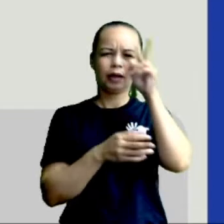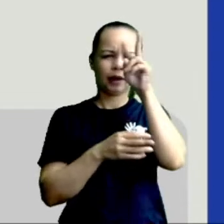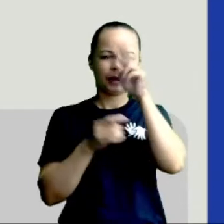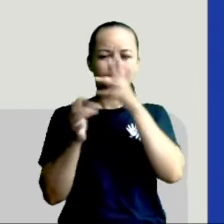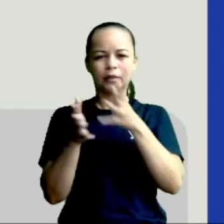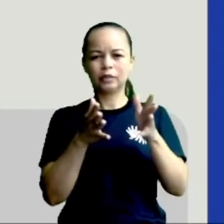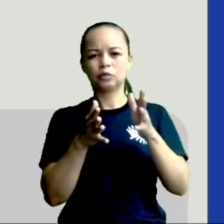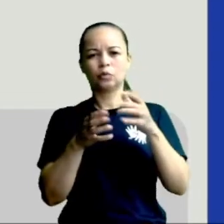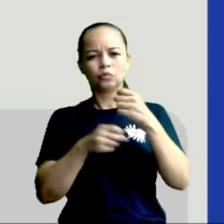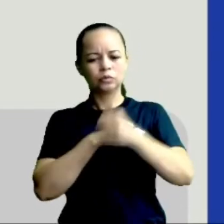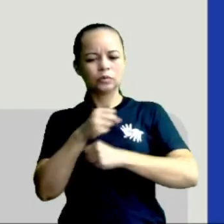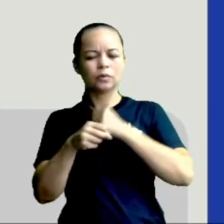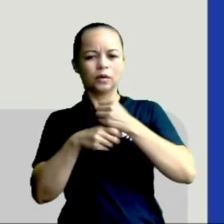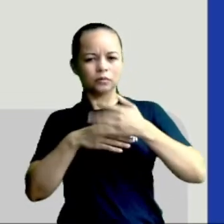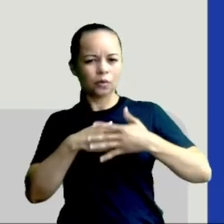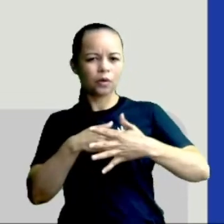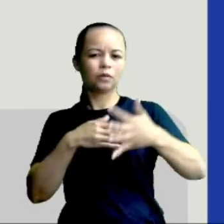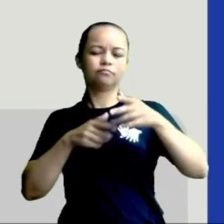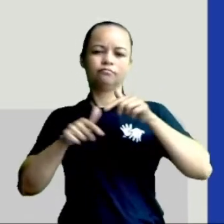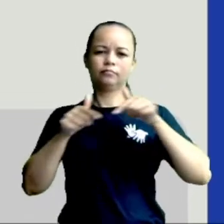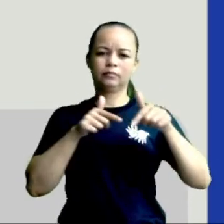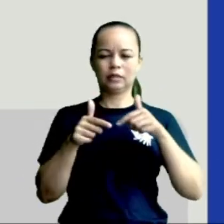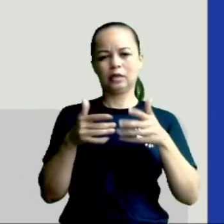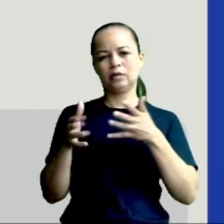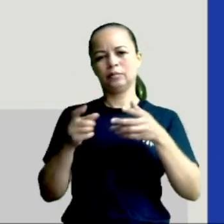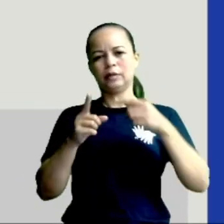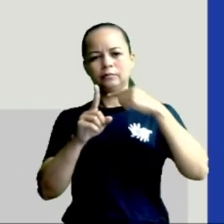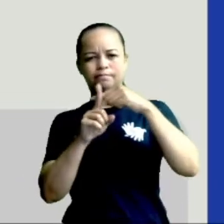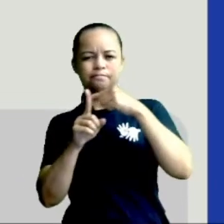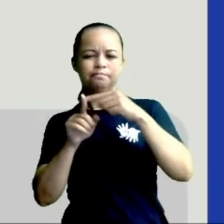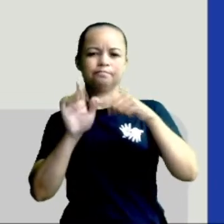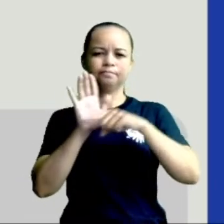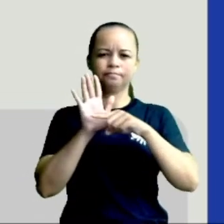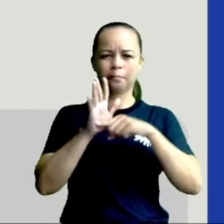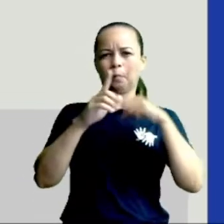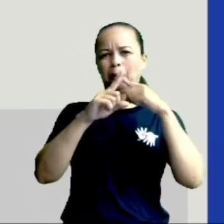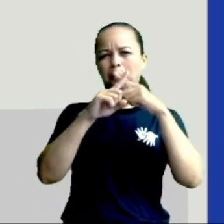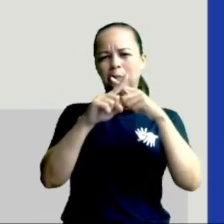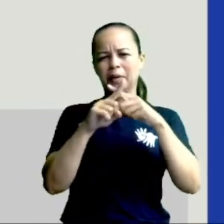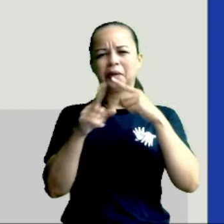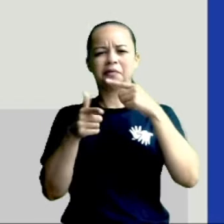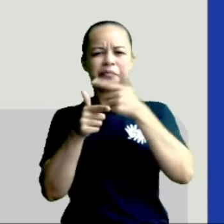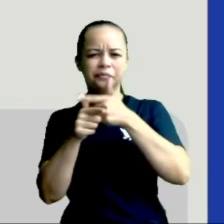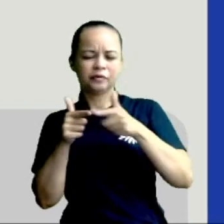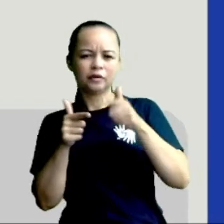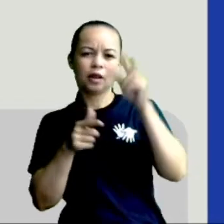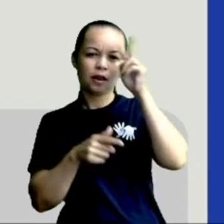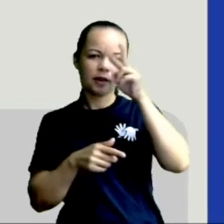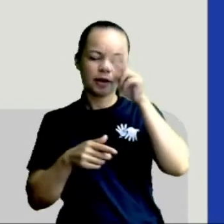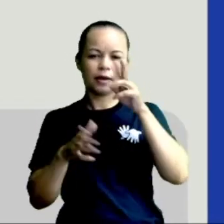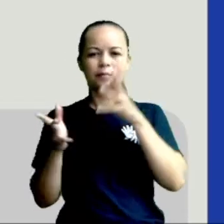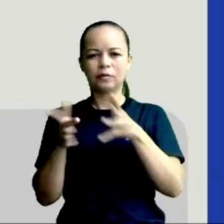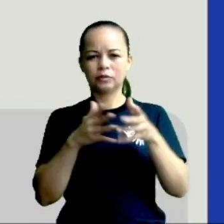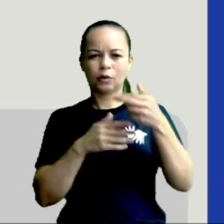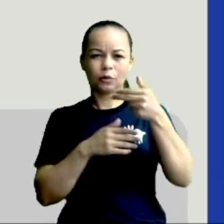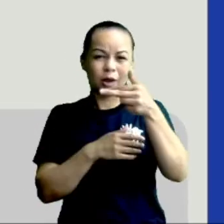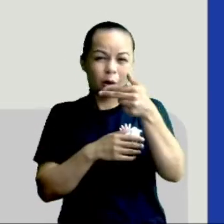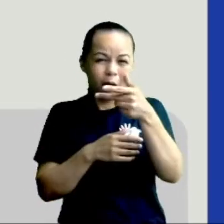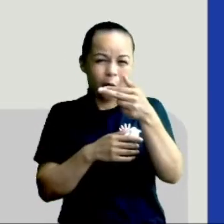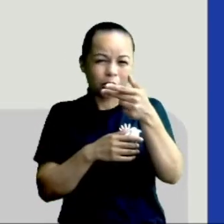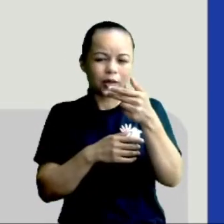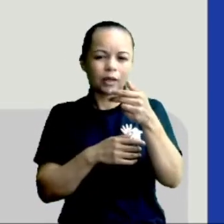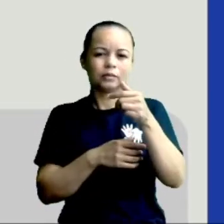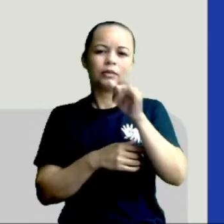todo esse ano né trazendo aí as operações básicas adição subtração multiplicação e divisão lembra do sinal de igualdade